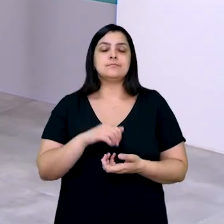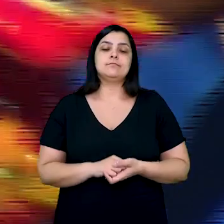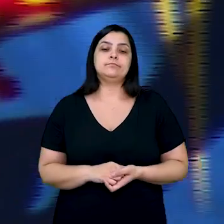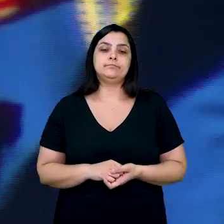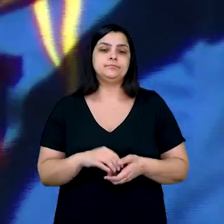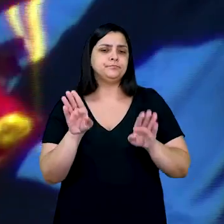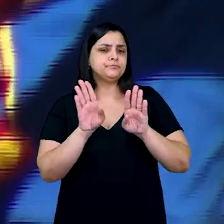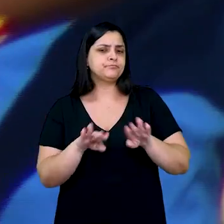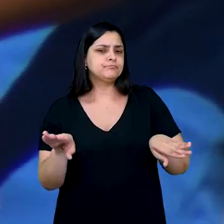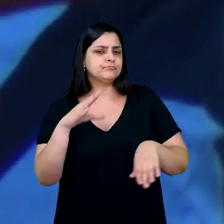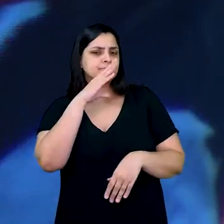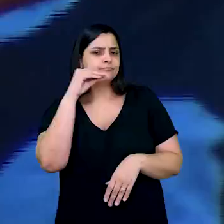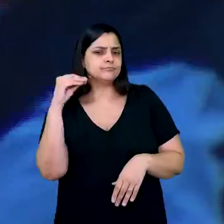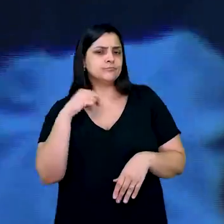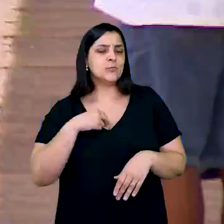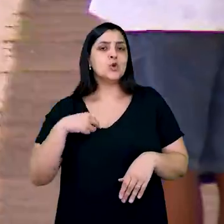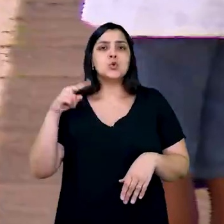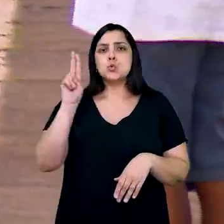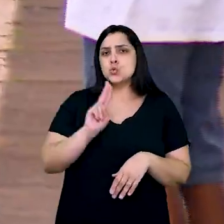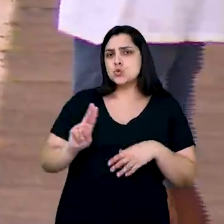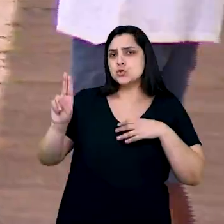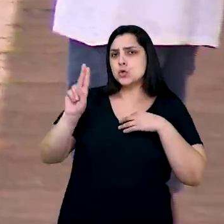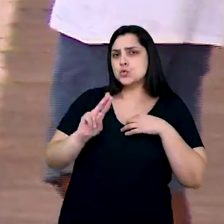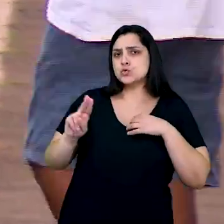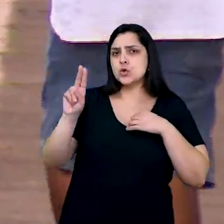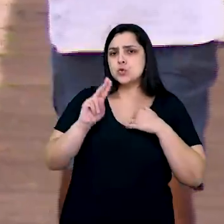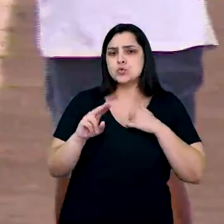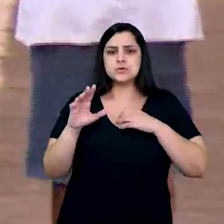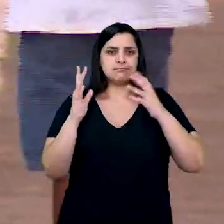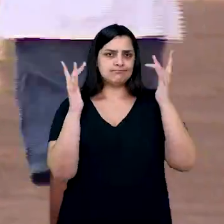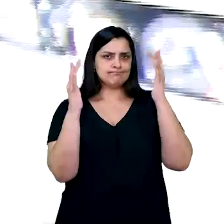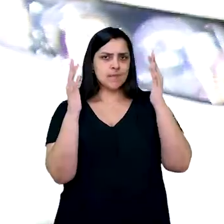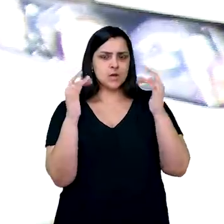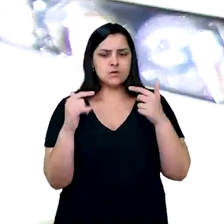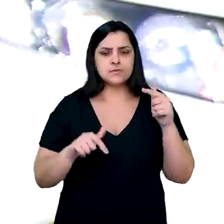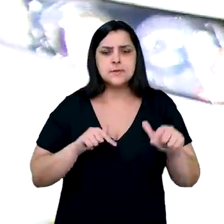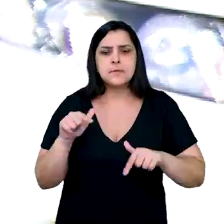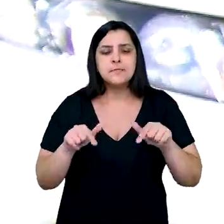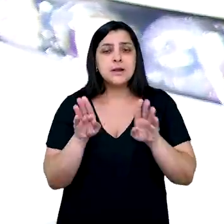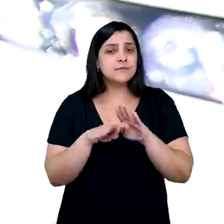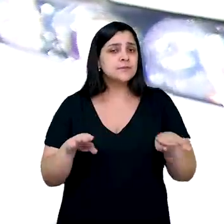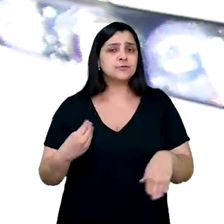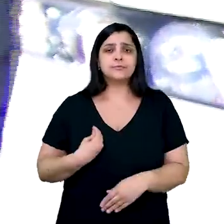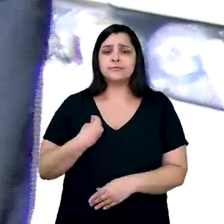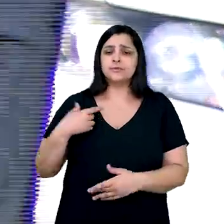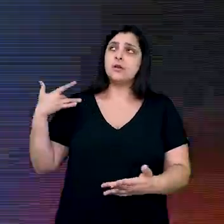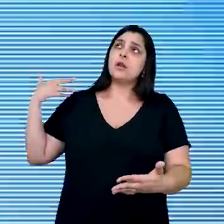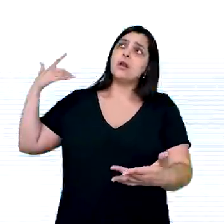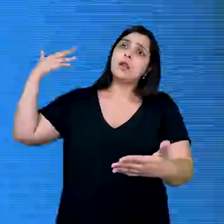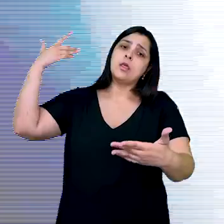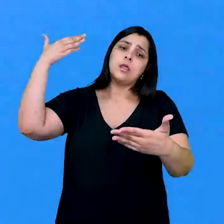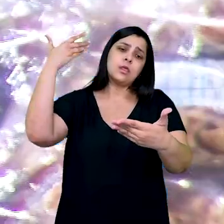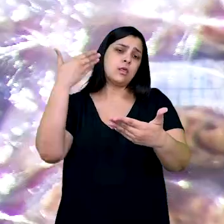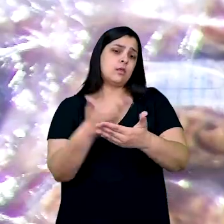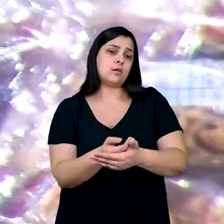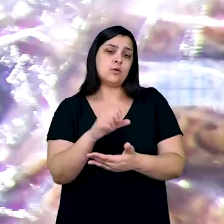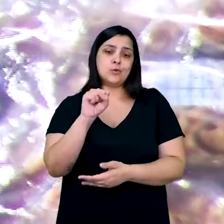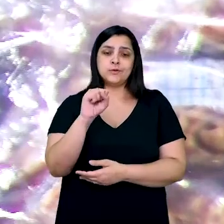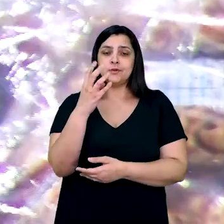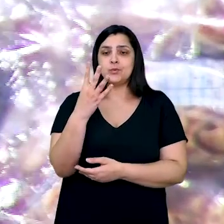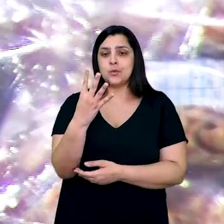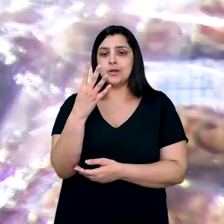Gomes. Crianças e adolescentes usados como mão de obra. O trabalho infantil é uma realidade identificada